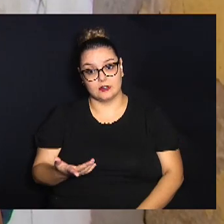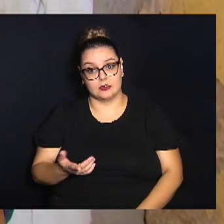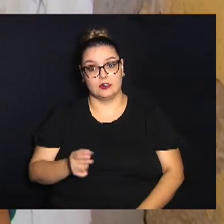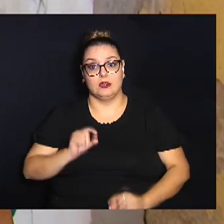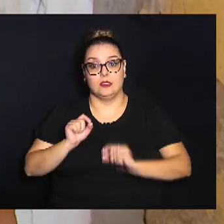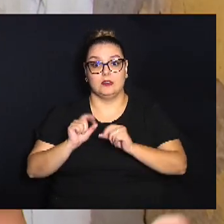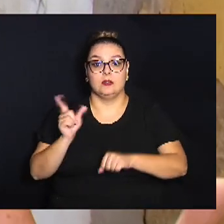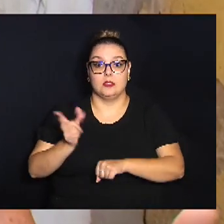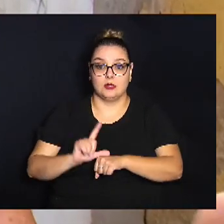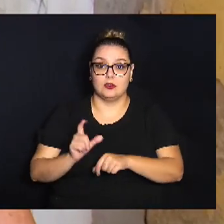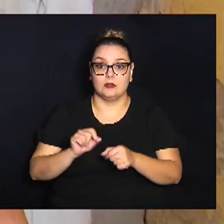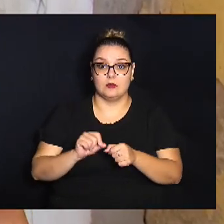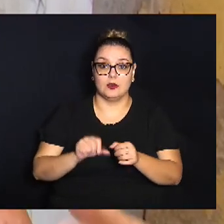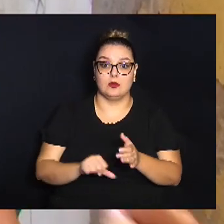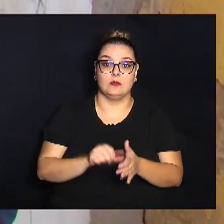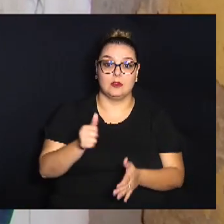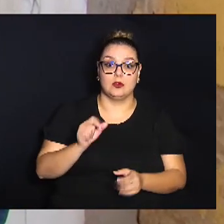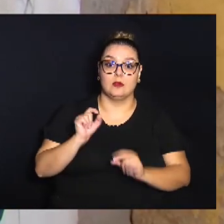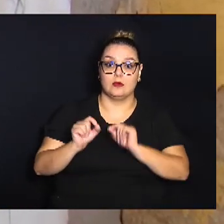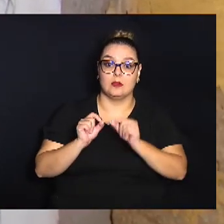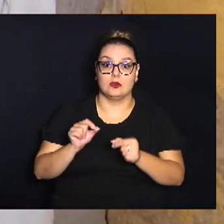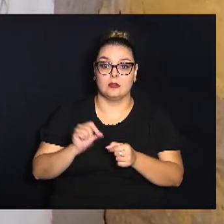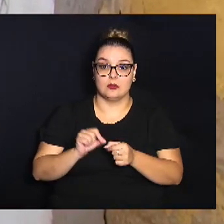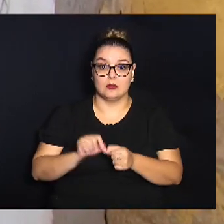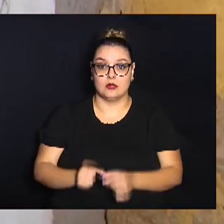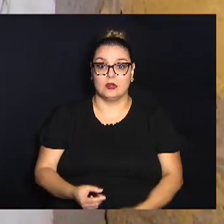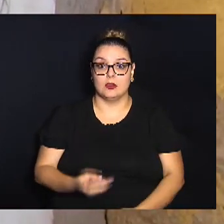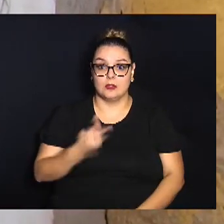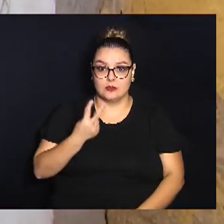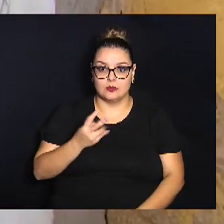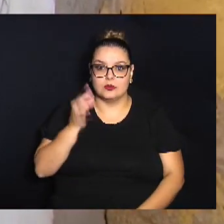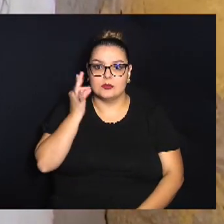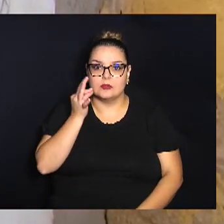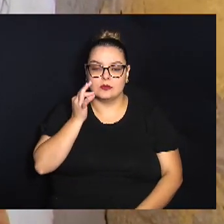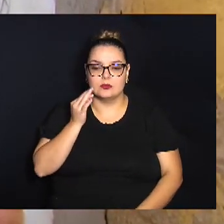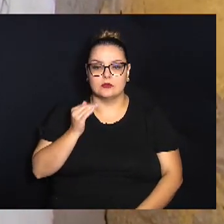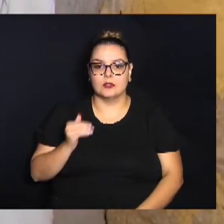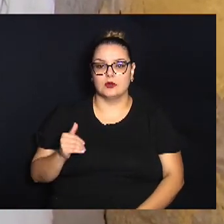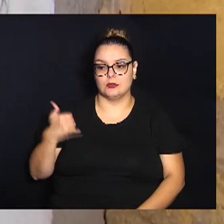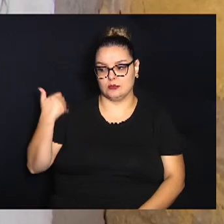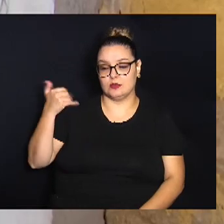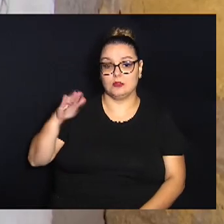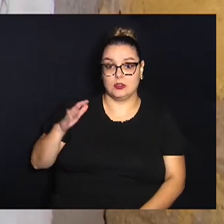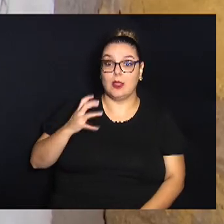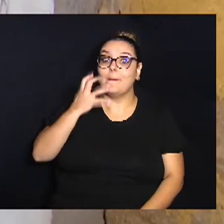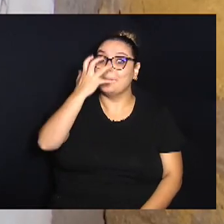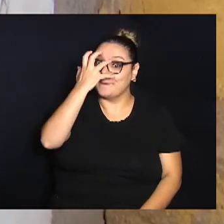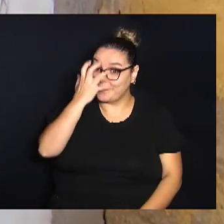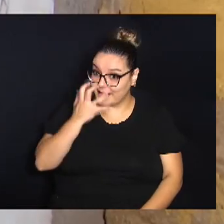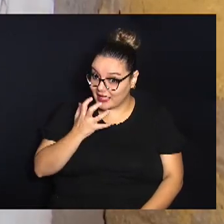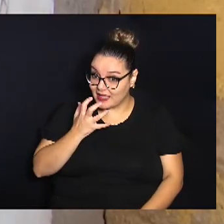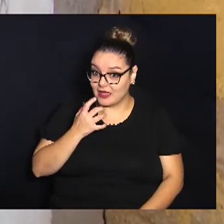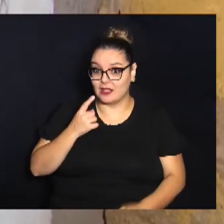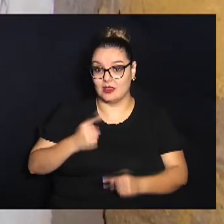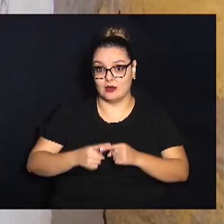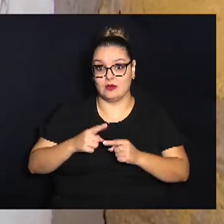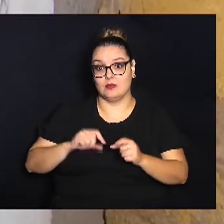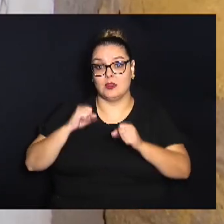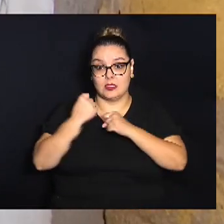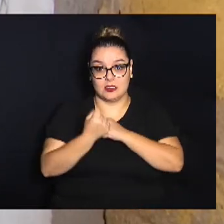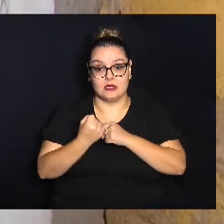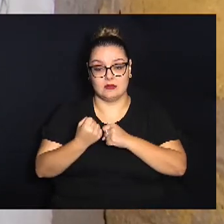loja fez? Primeiro, o que nós vamos fazer com 2 fêmeas adultas extremamente bravas, porque estavam defendendo a sua